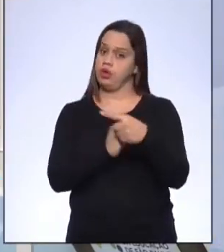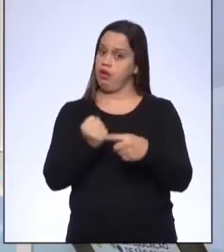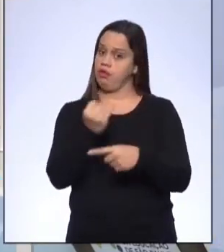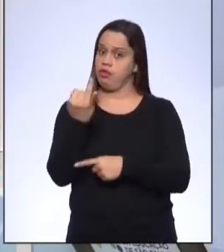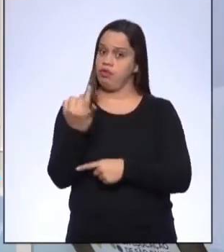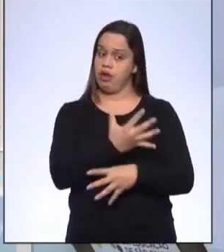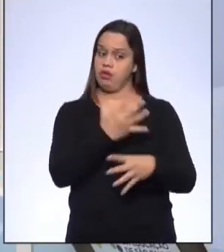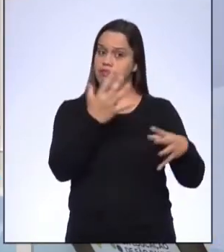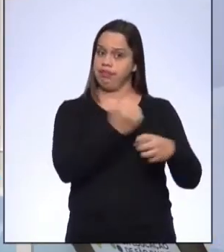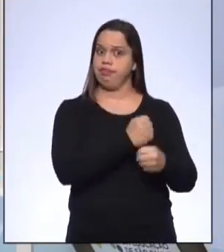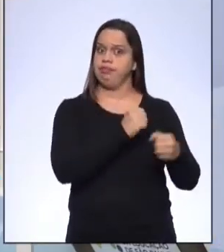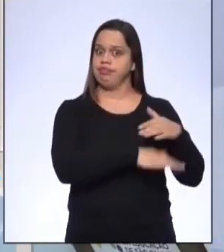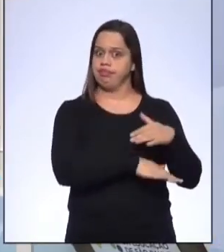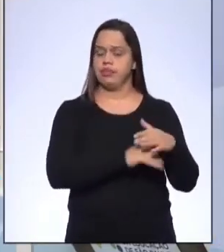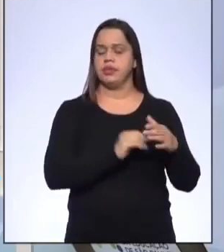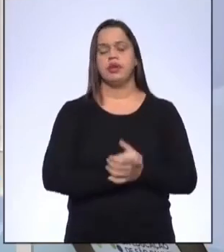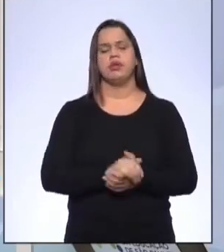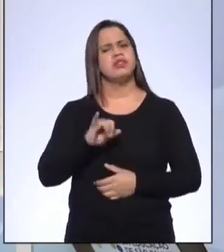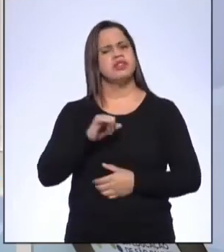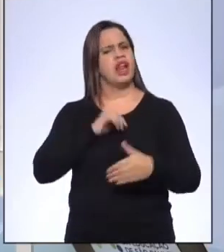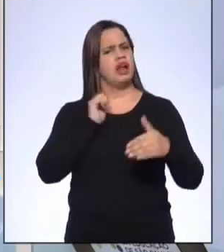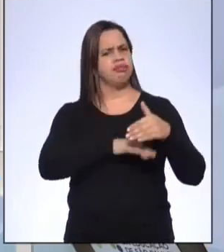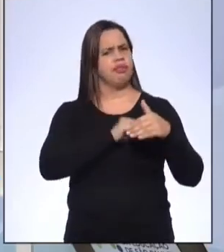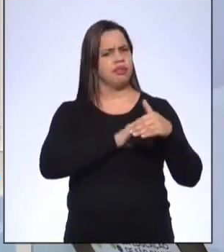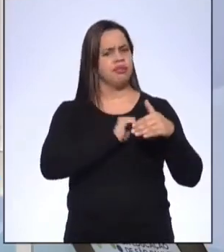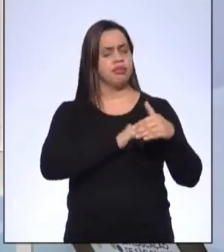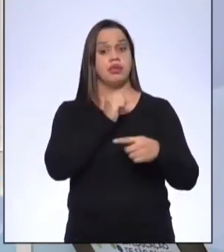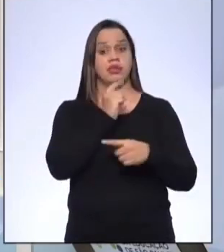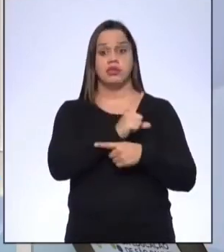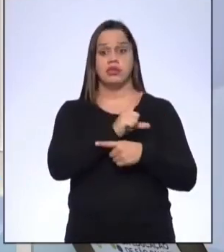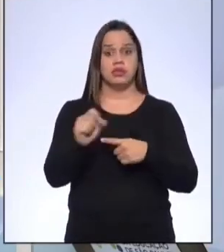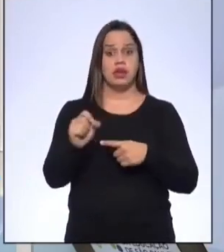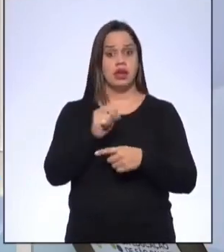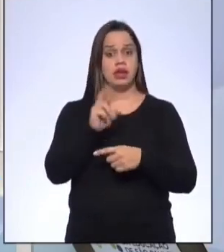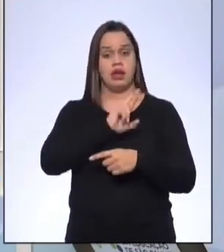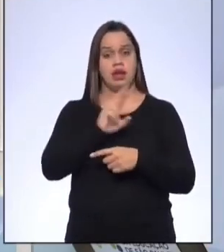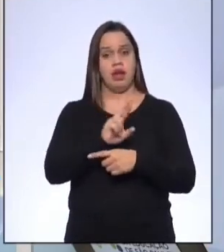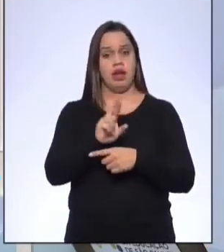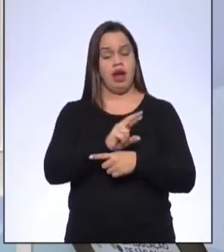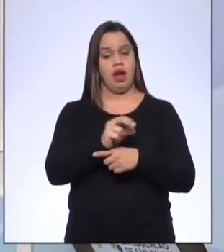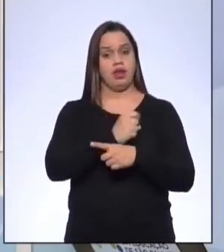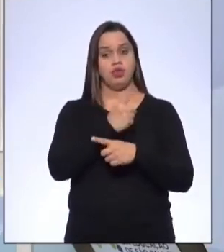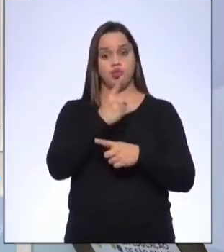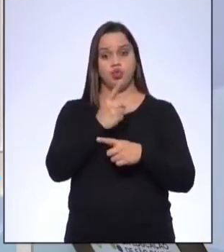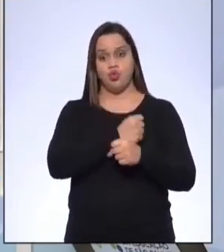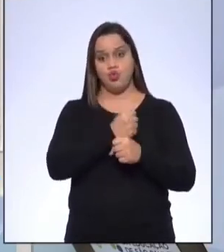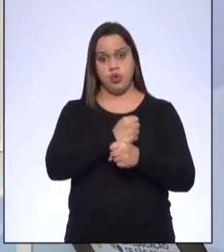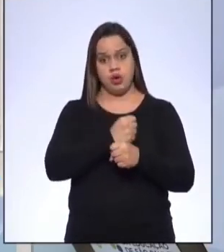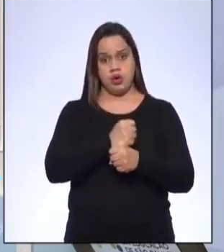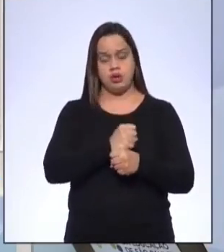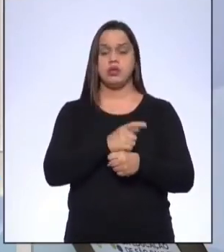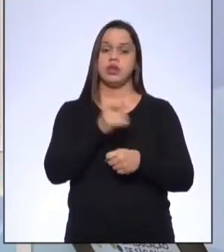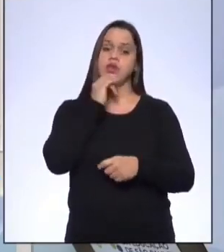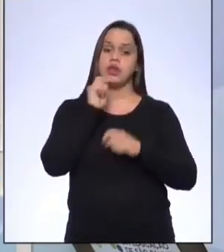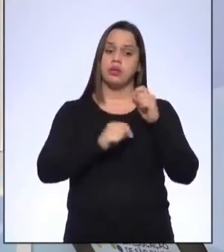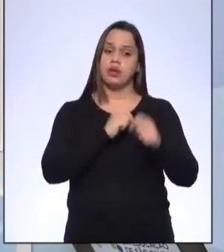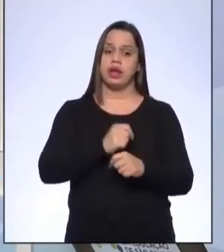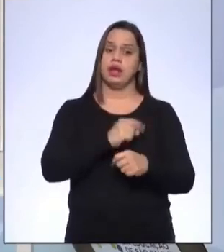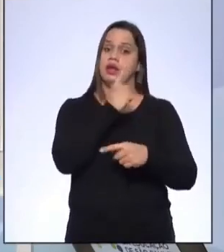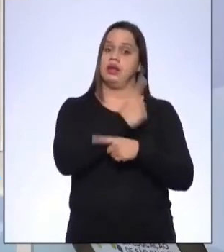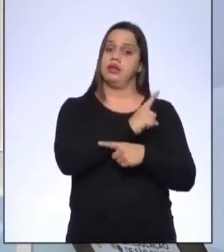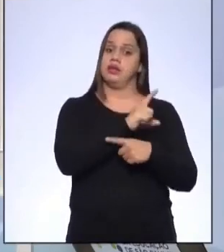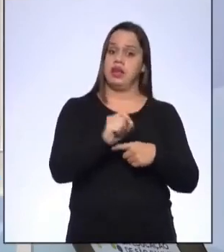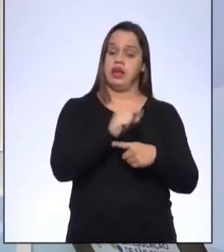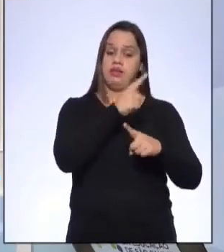economiza R$100 durante um ano, ok? Então eu tenho 100 vezes 12, durante um ano eu vou ter